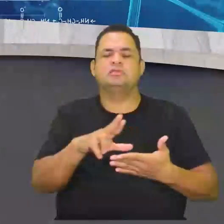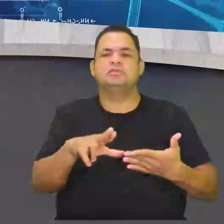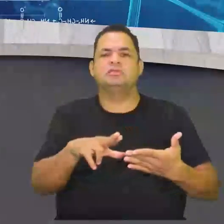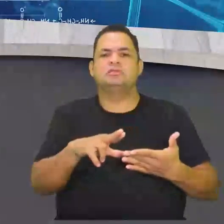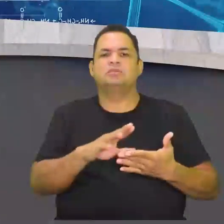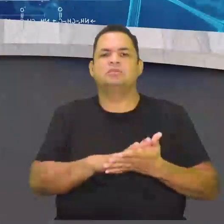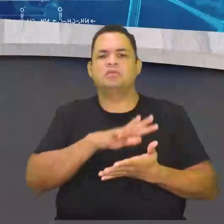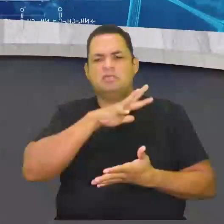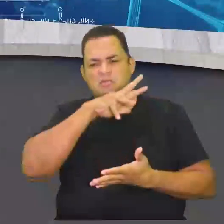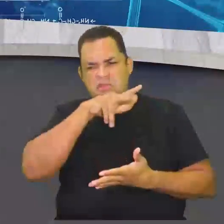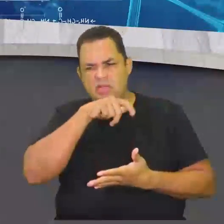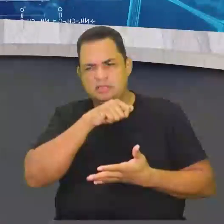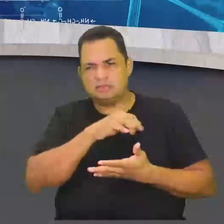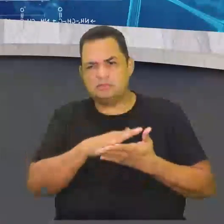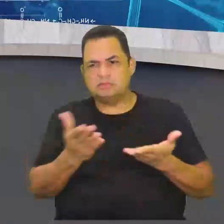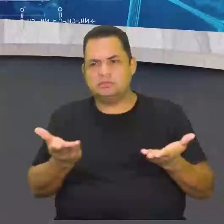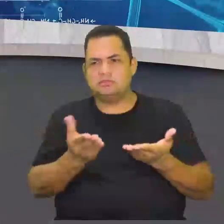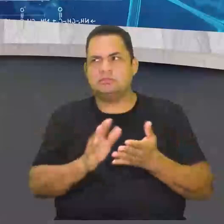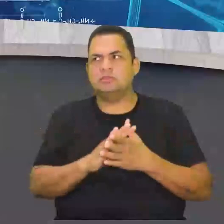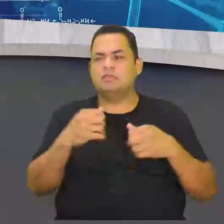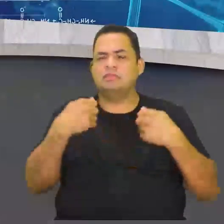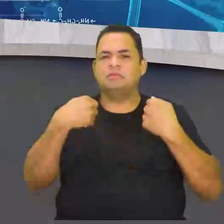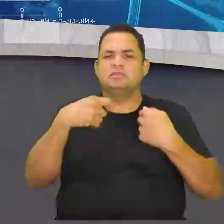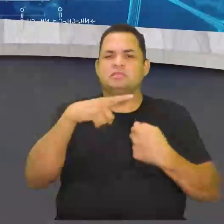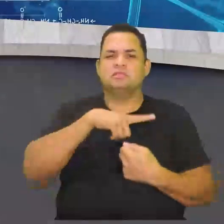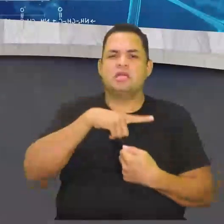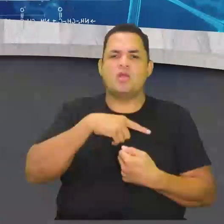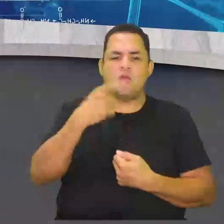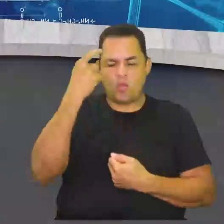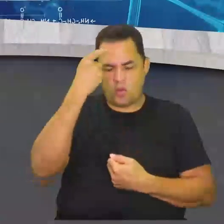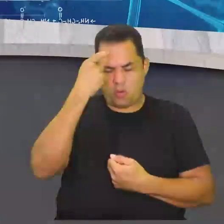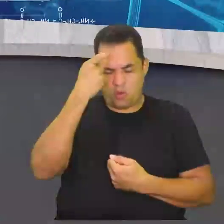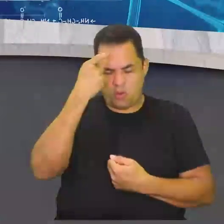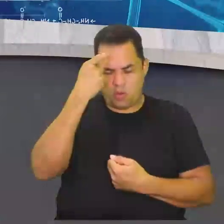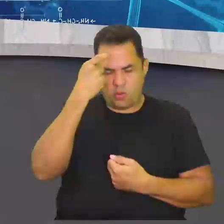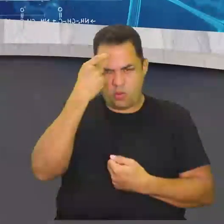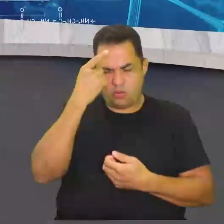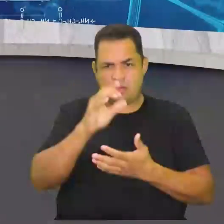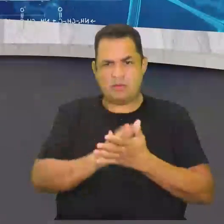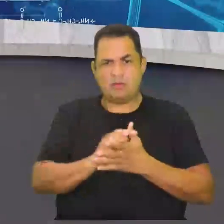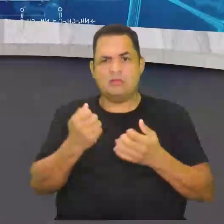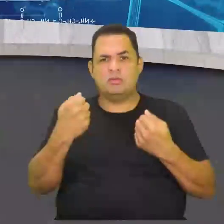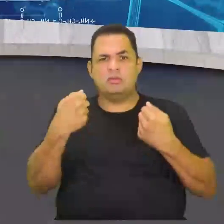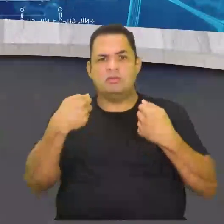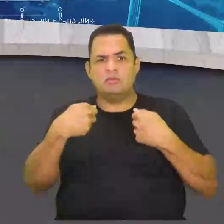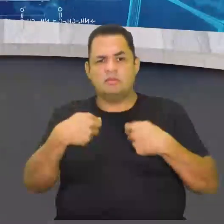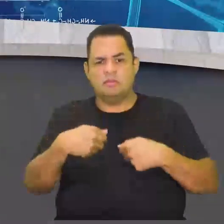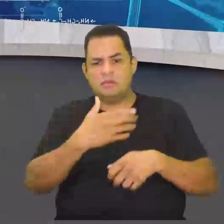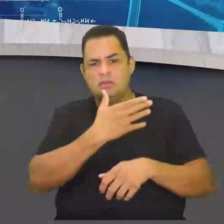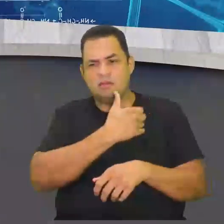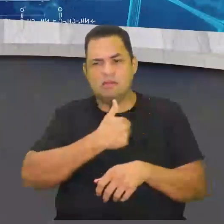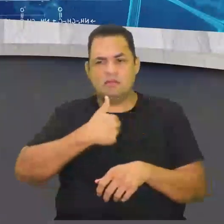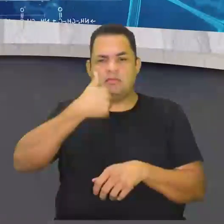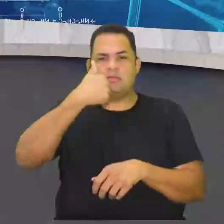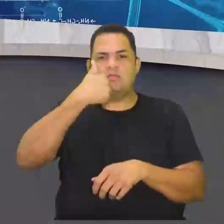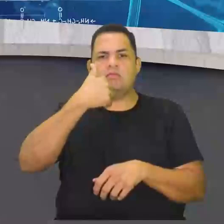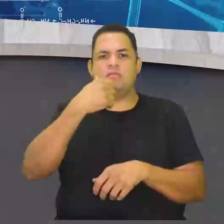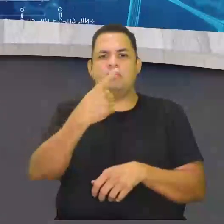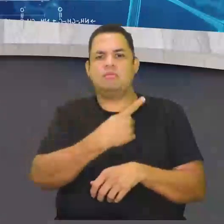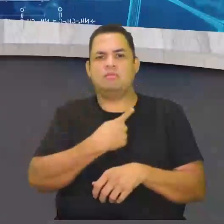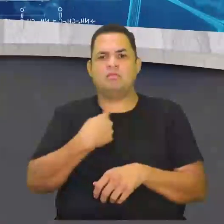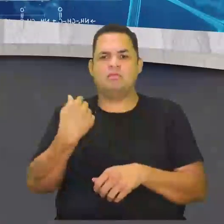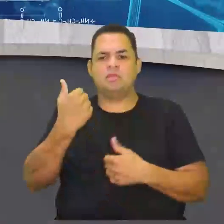Não. Então, vamos ter consciência, porque a ideia é essa, a gente poder melhorar a